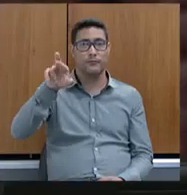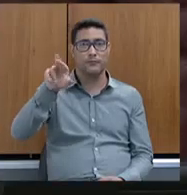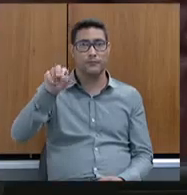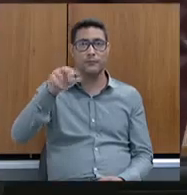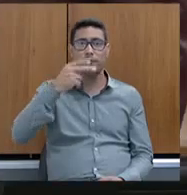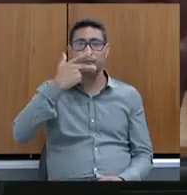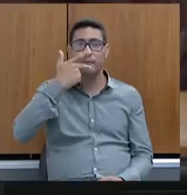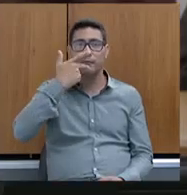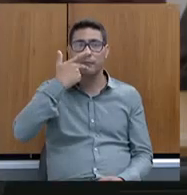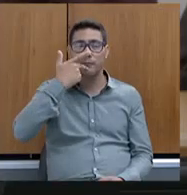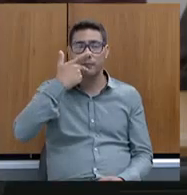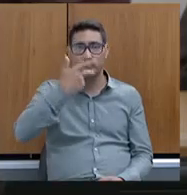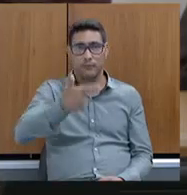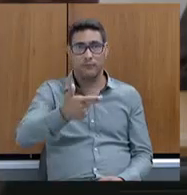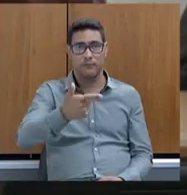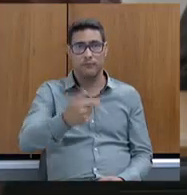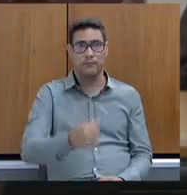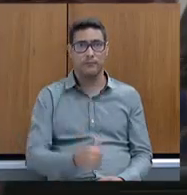momento